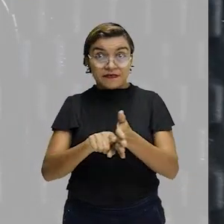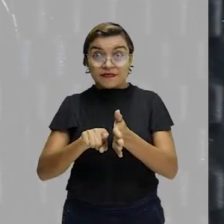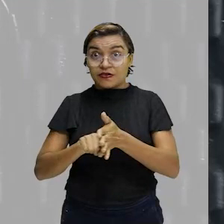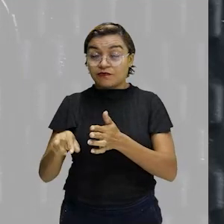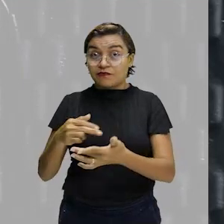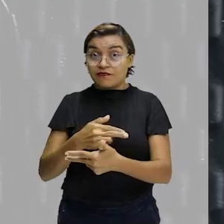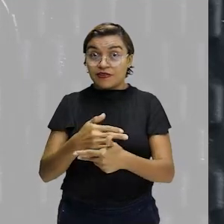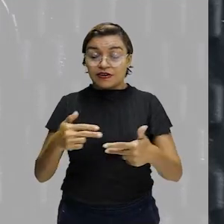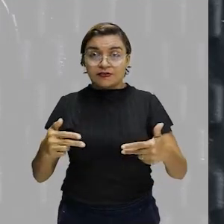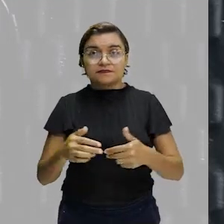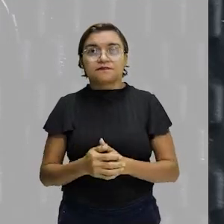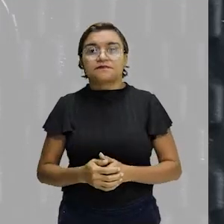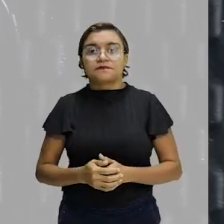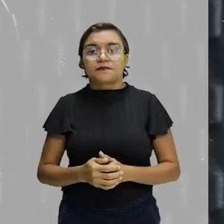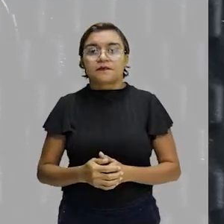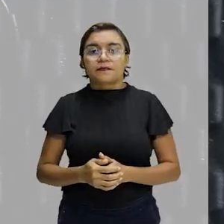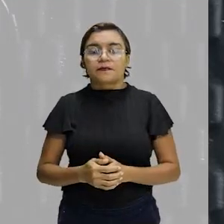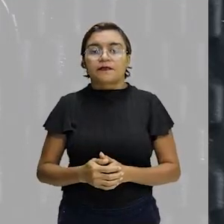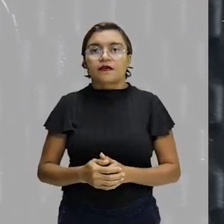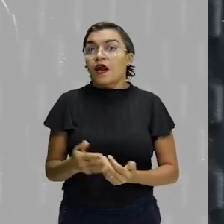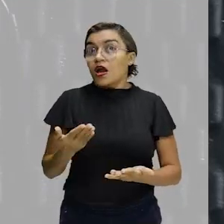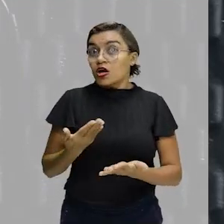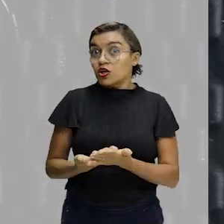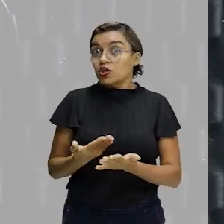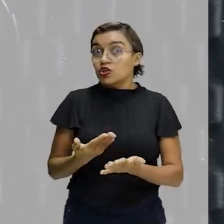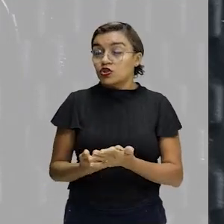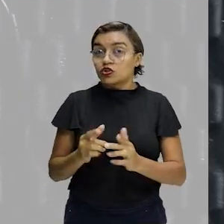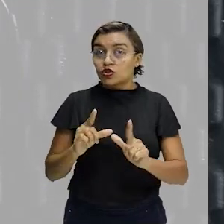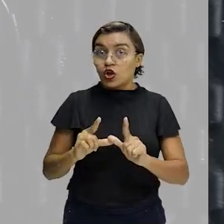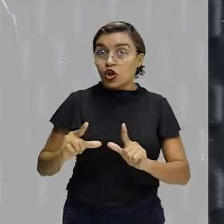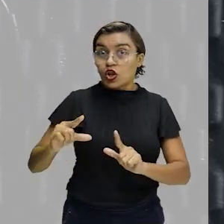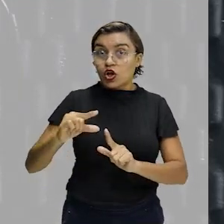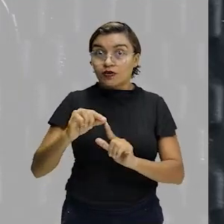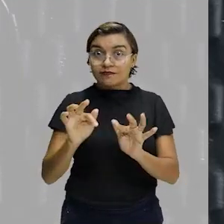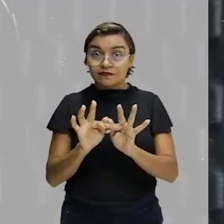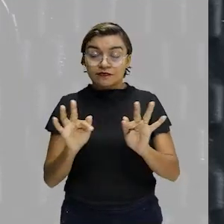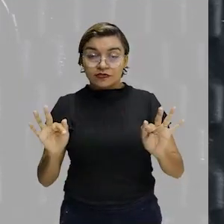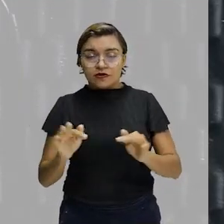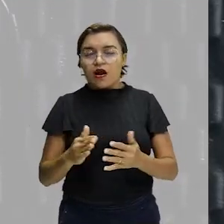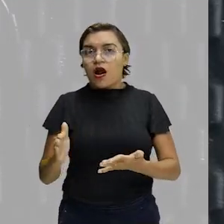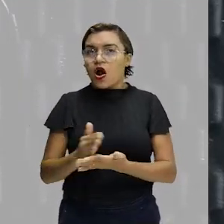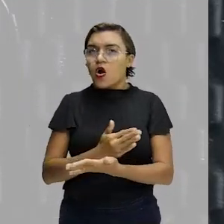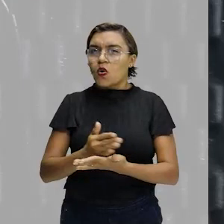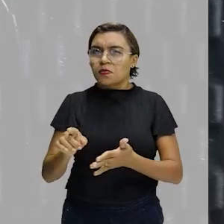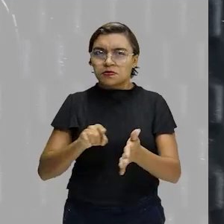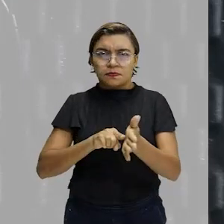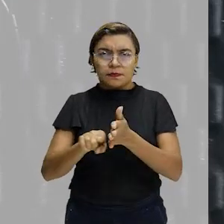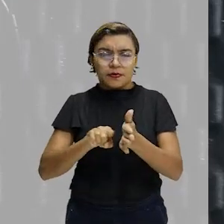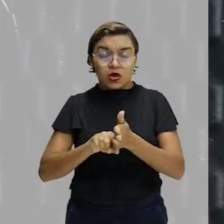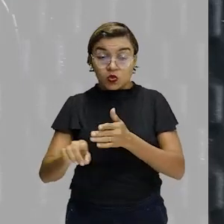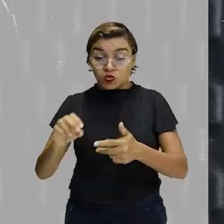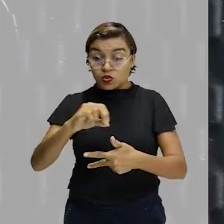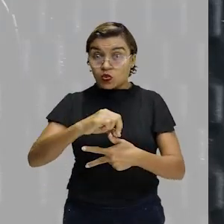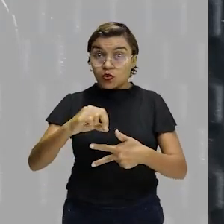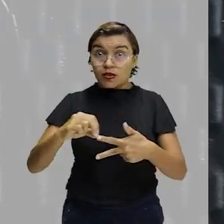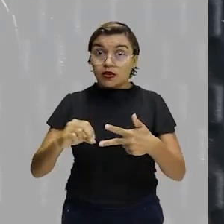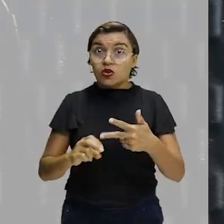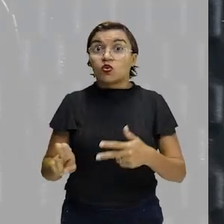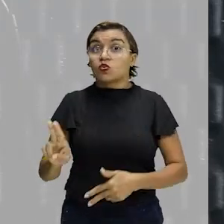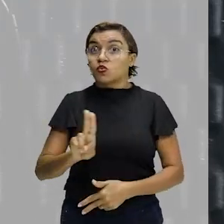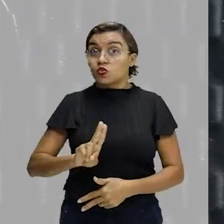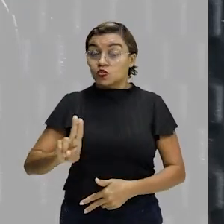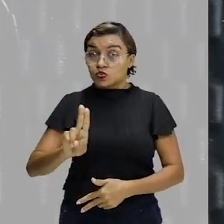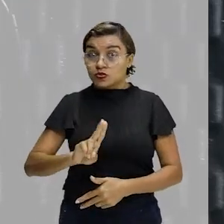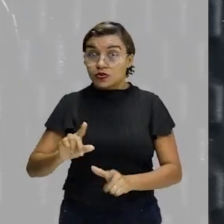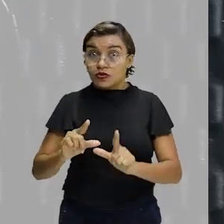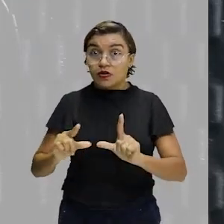Enem, elas estão relacionadas ao nosso estudo de função logarítmica. Então, algumas das questões que já apareceram aí no Enem, usando ideias